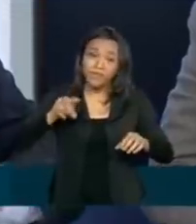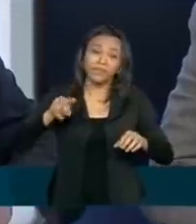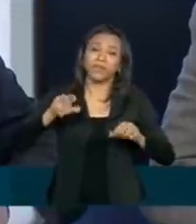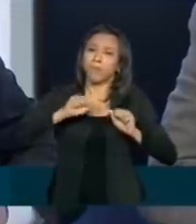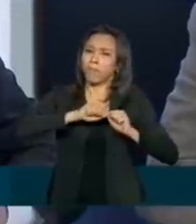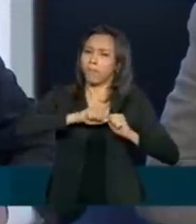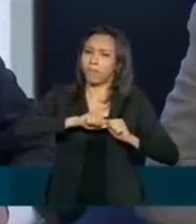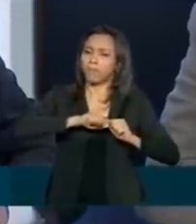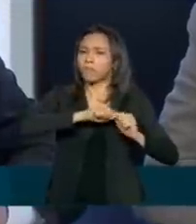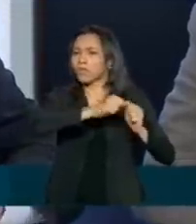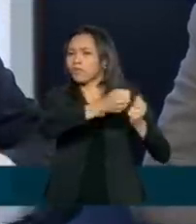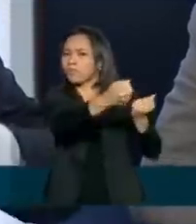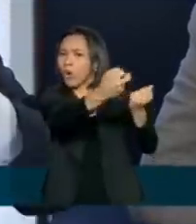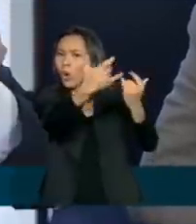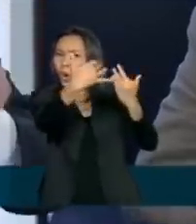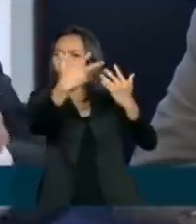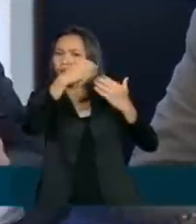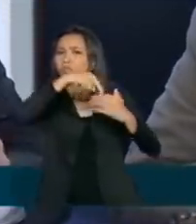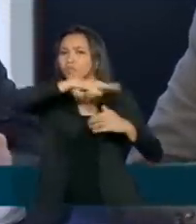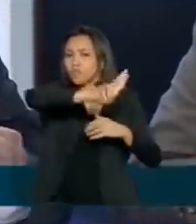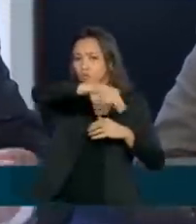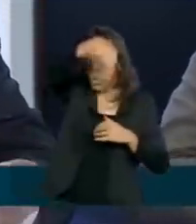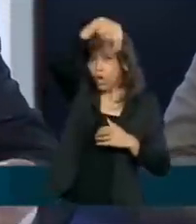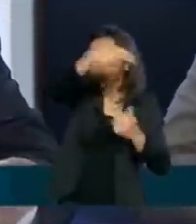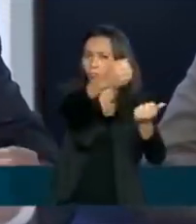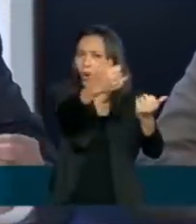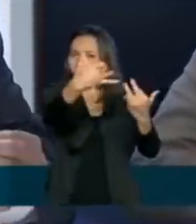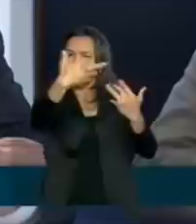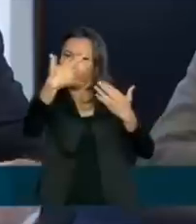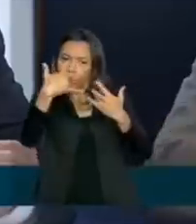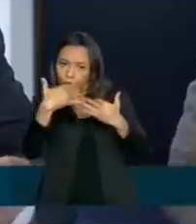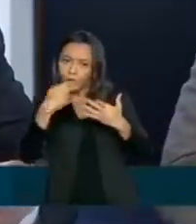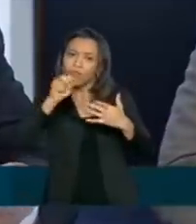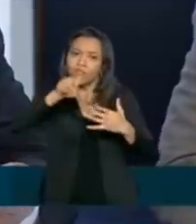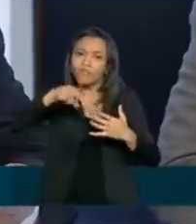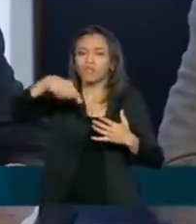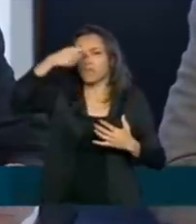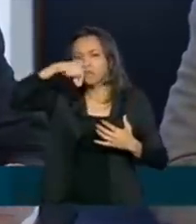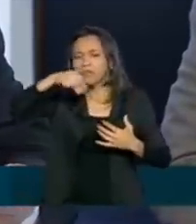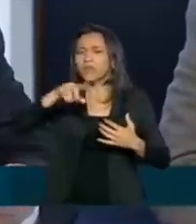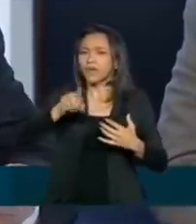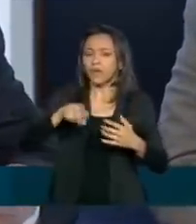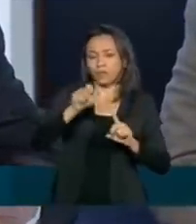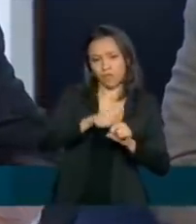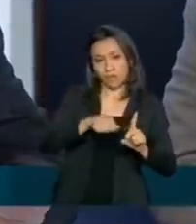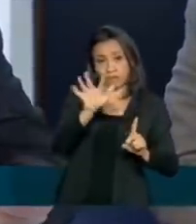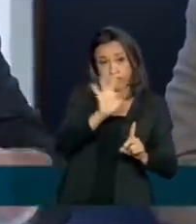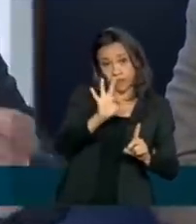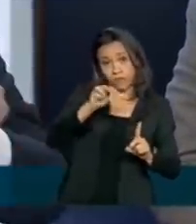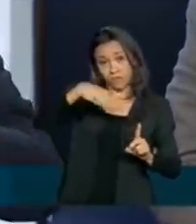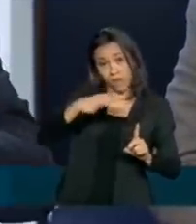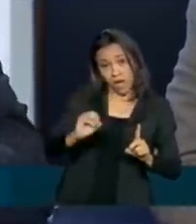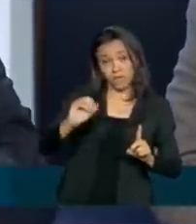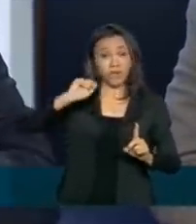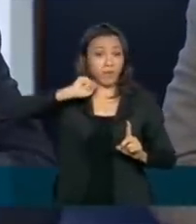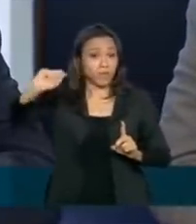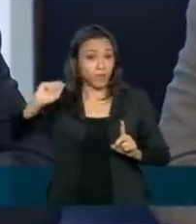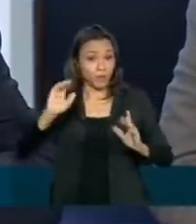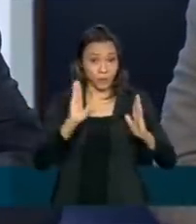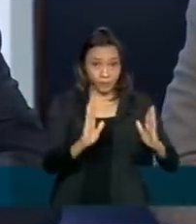hemisfério Norte, a nossa influenza acontece fevereiro, março e abril, teremos o